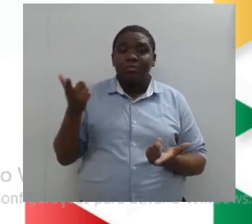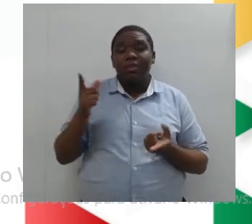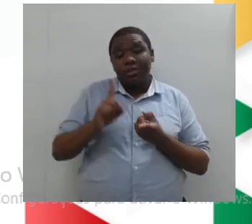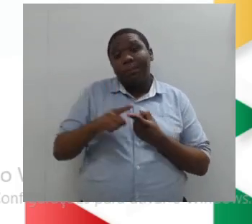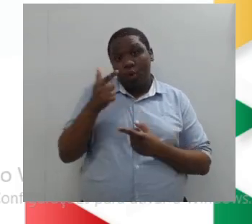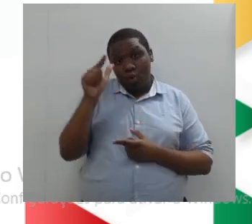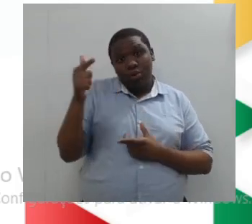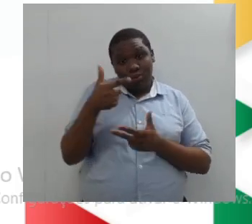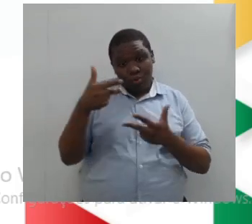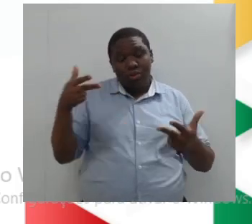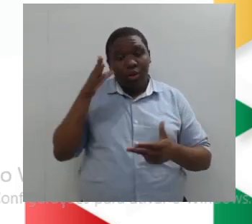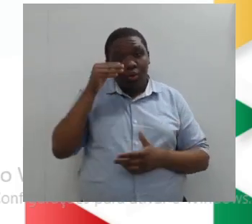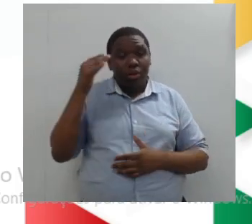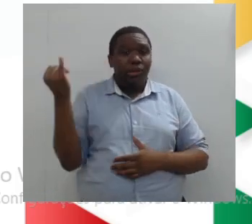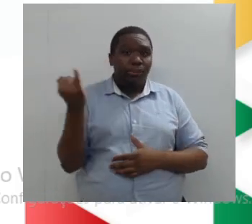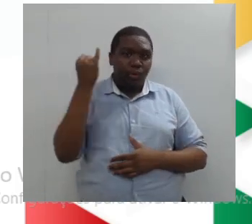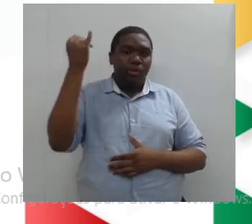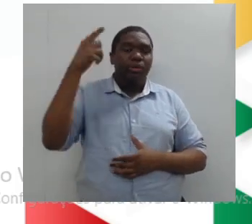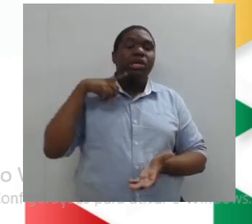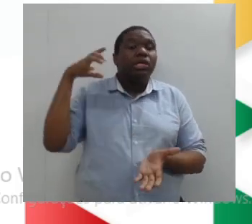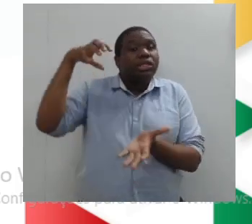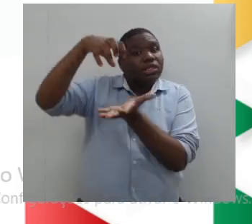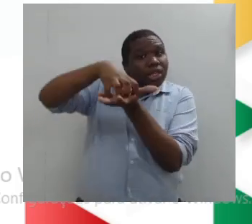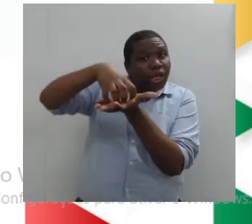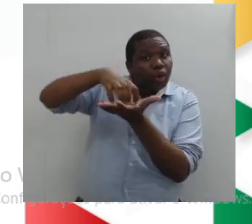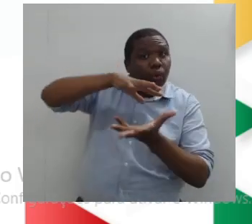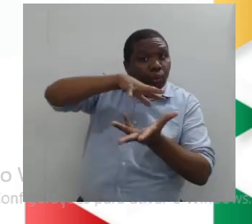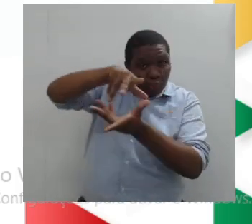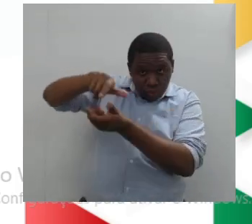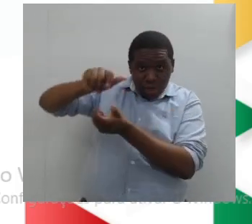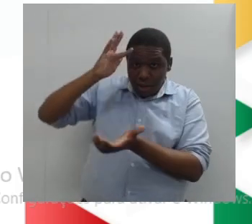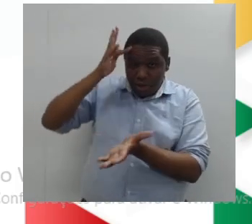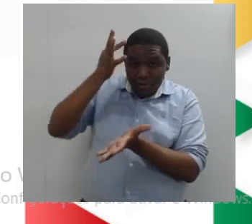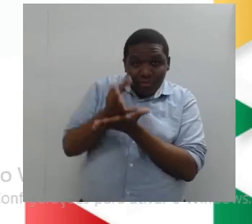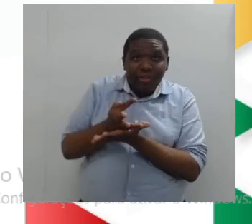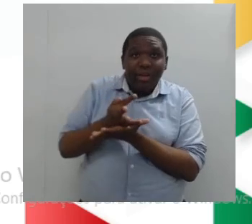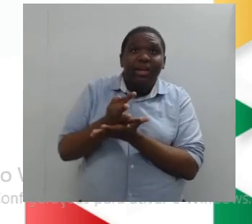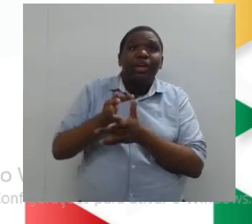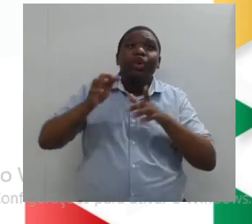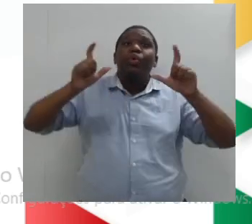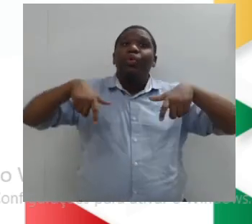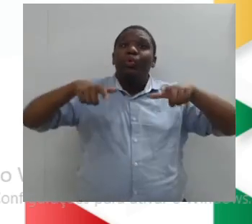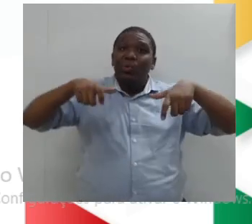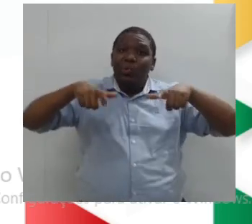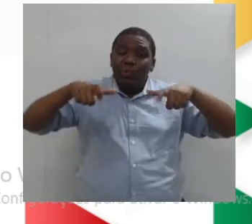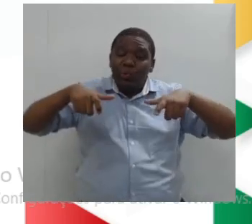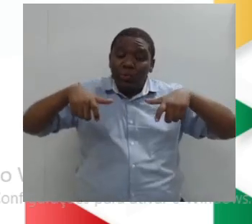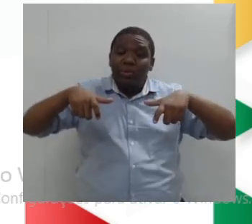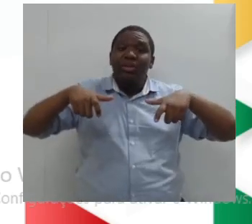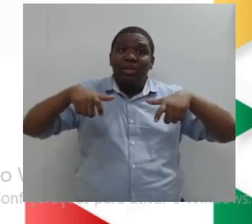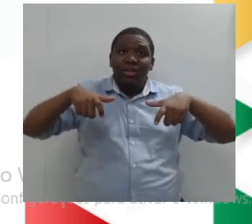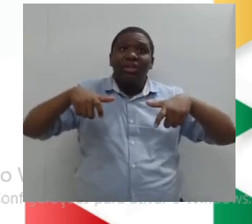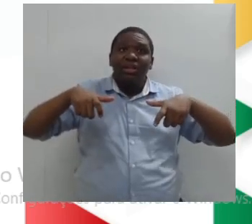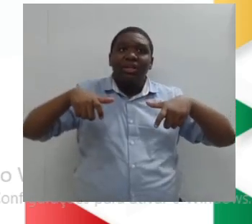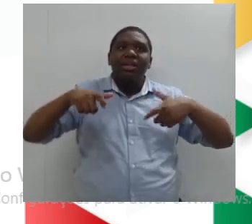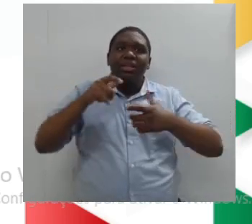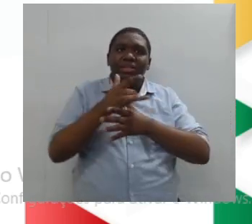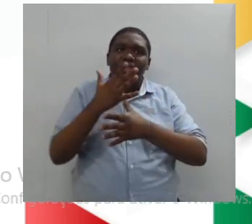curiosidade importante. O Centro Mundial da Fé Bahá'í fica localizada em